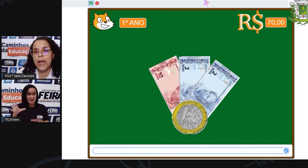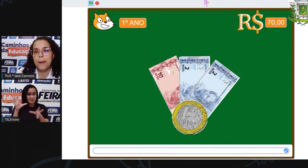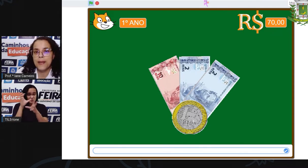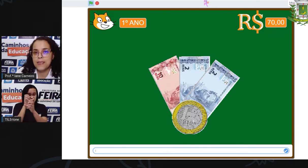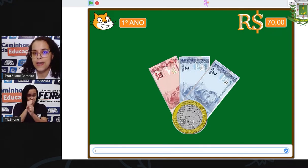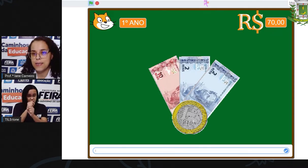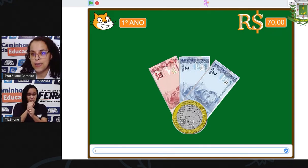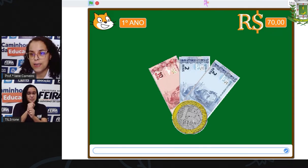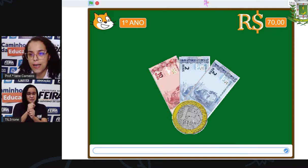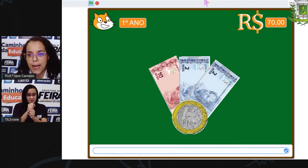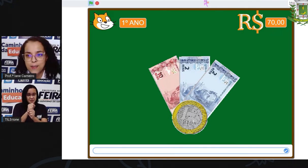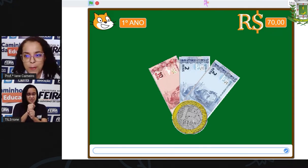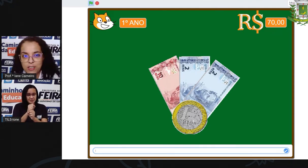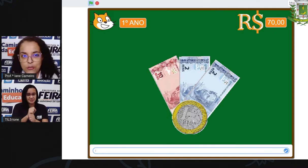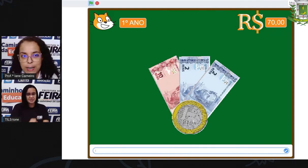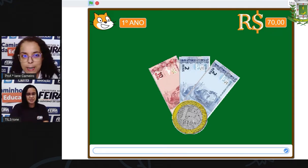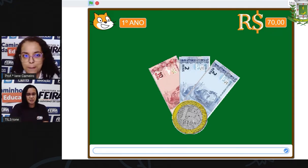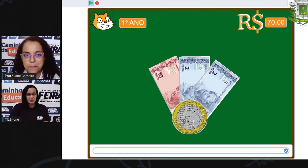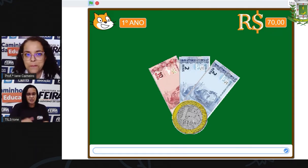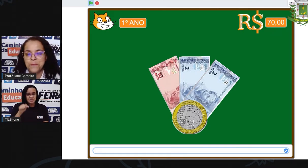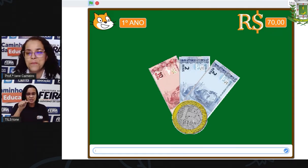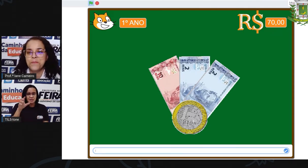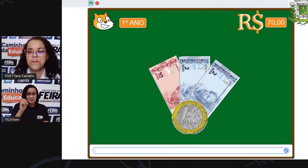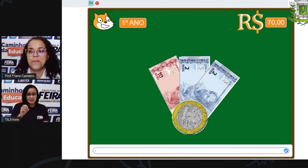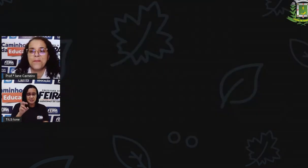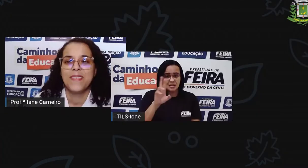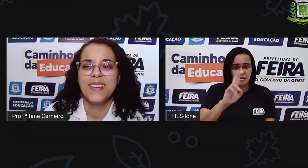representar esses 70 reais, como é que a faria?